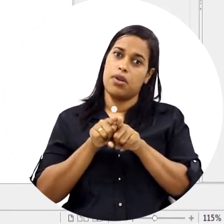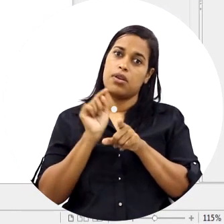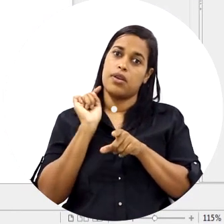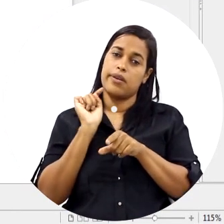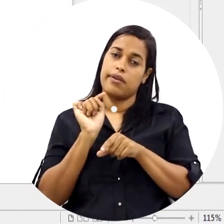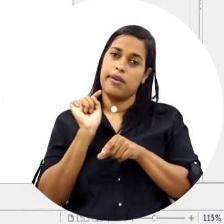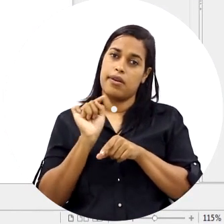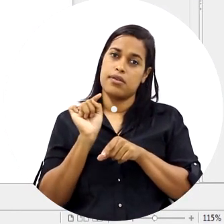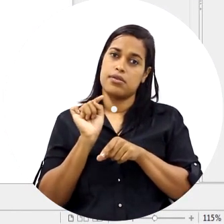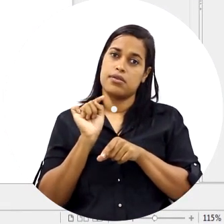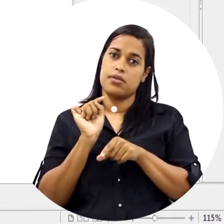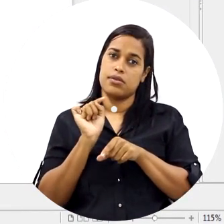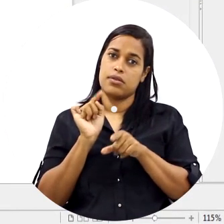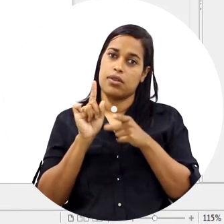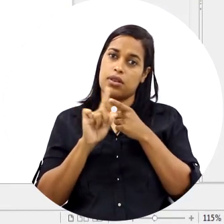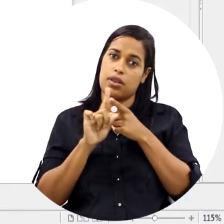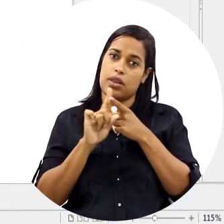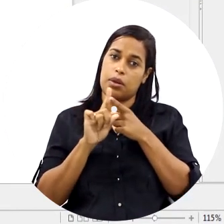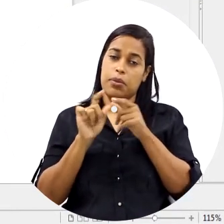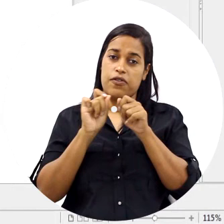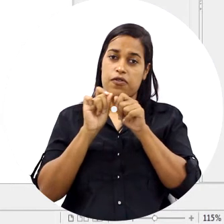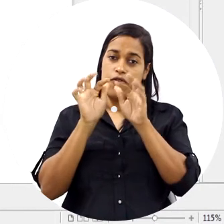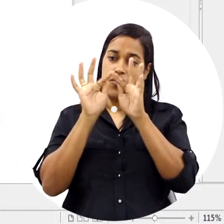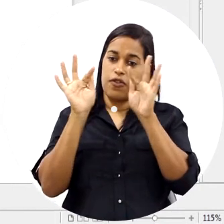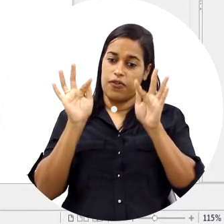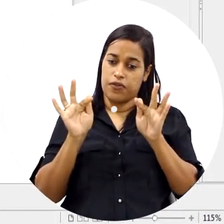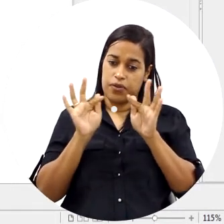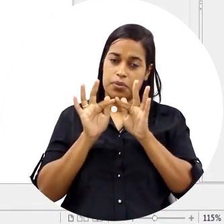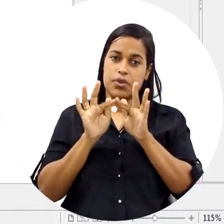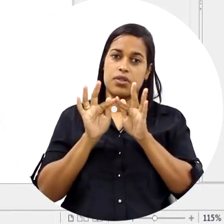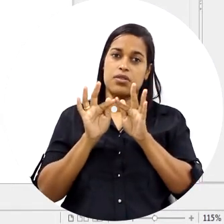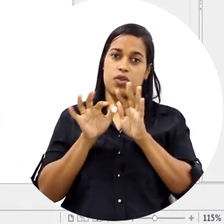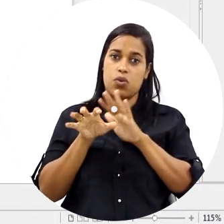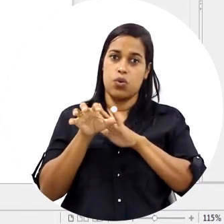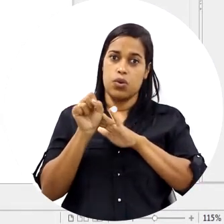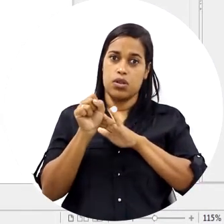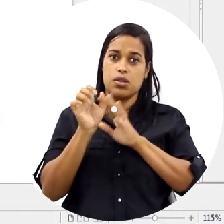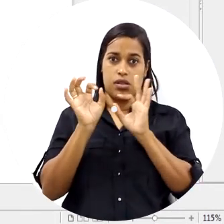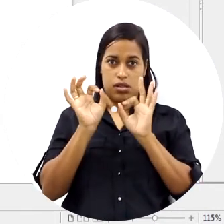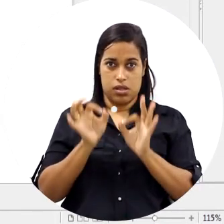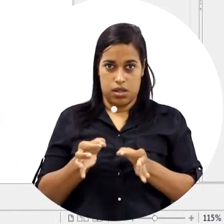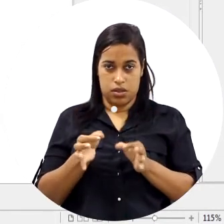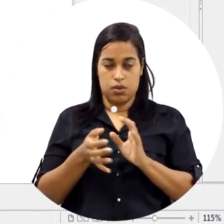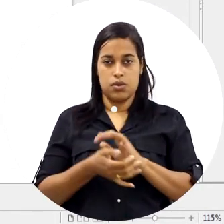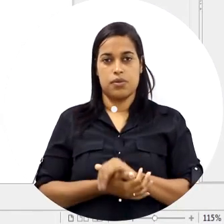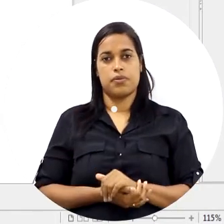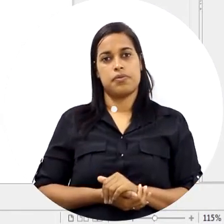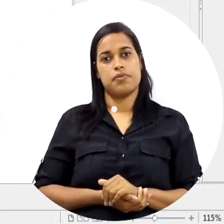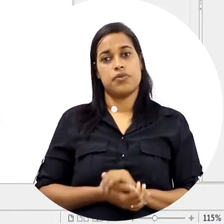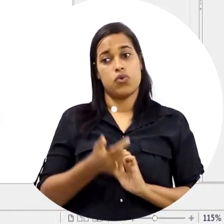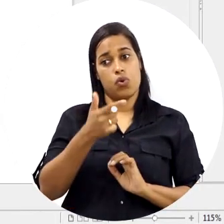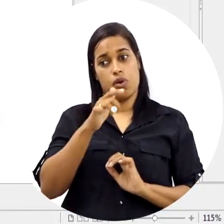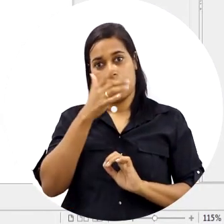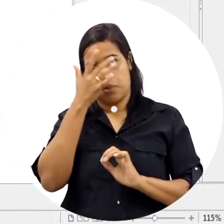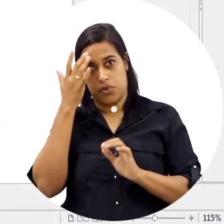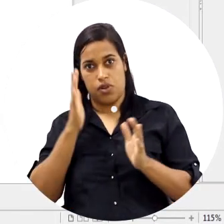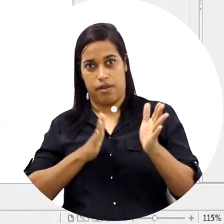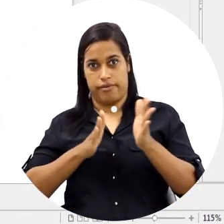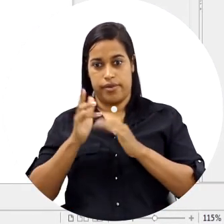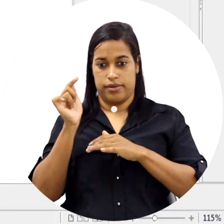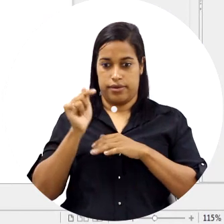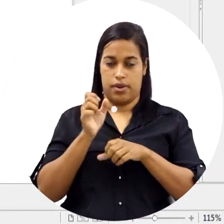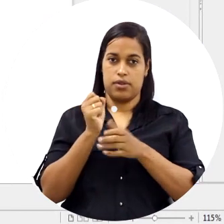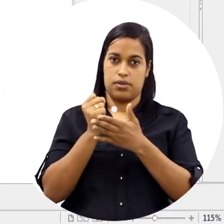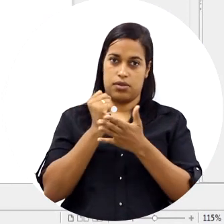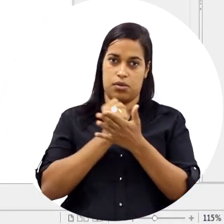foi, no caso, foi feita uma formatação de negrito. Tá certo? Então, quando outra pessoa acessar esse documento, ele